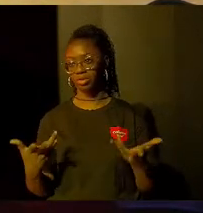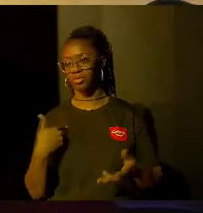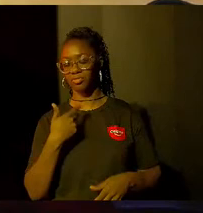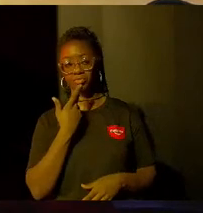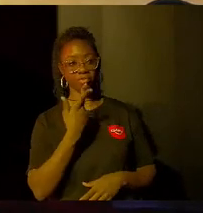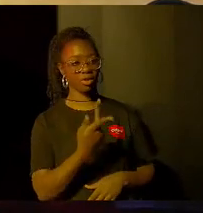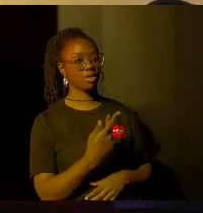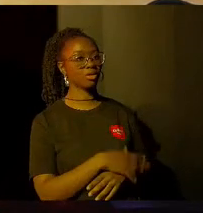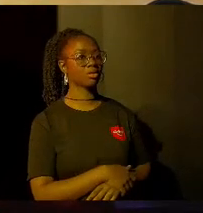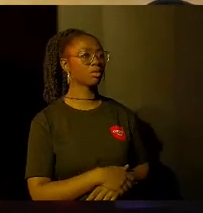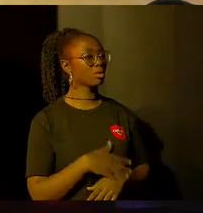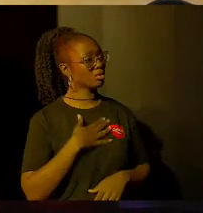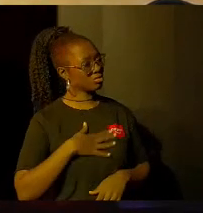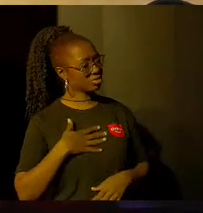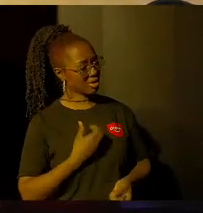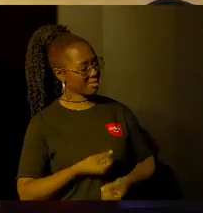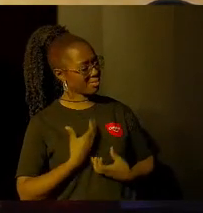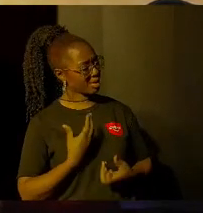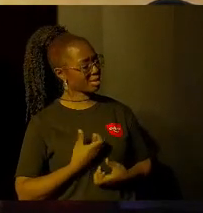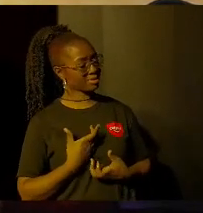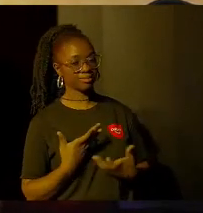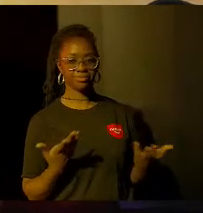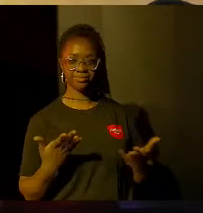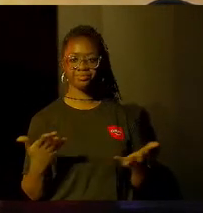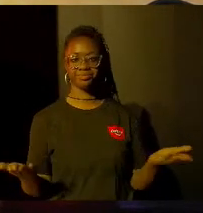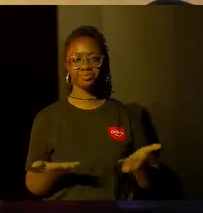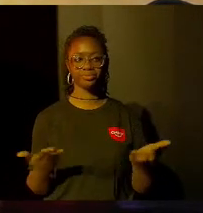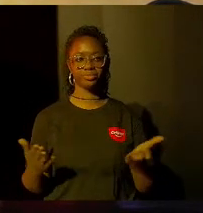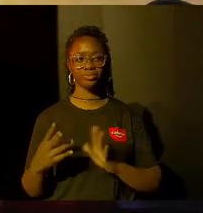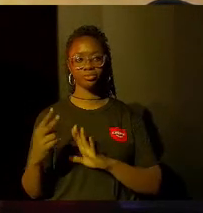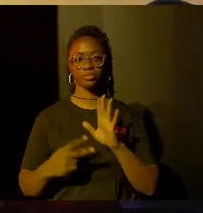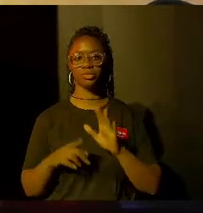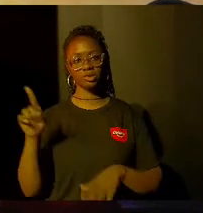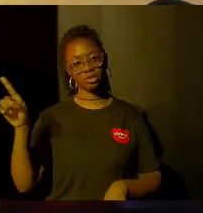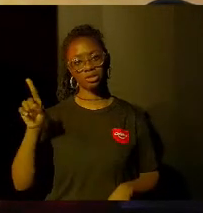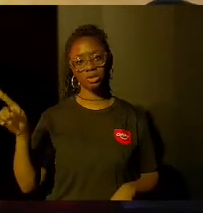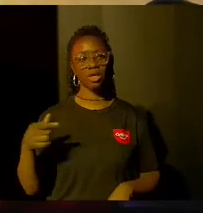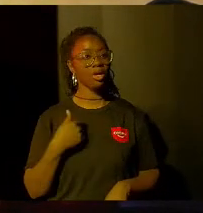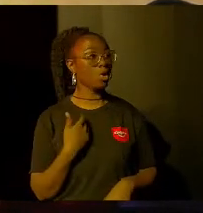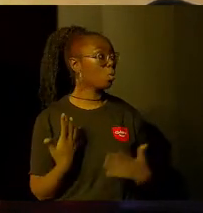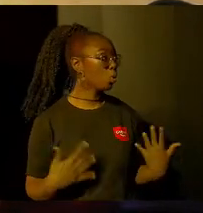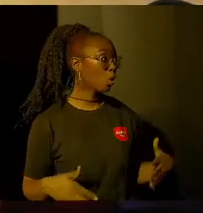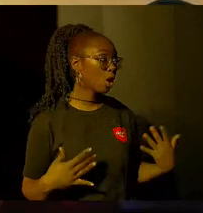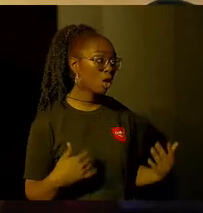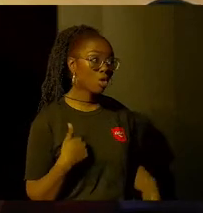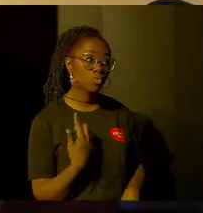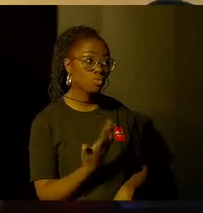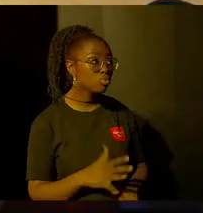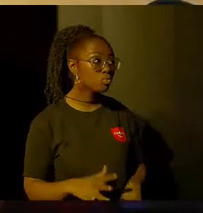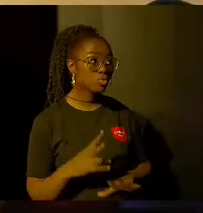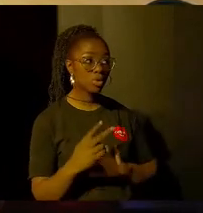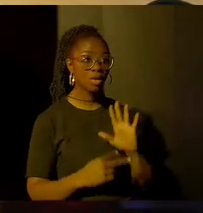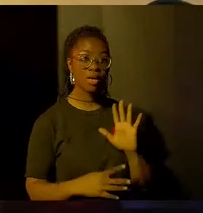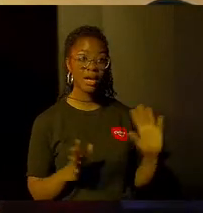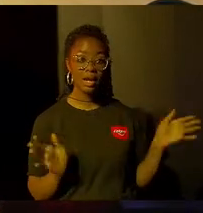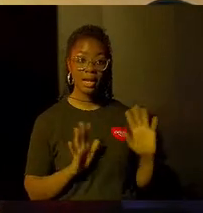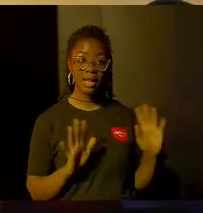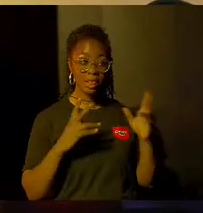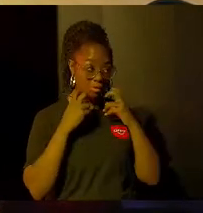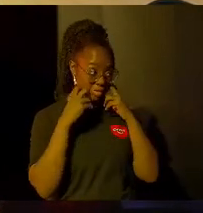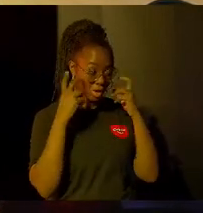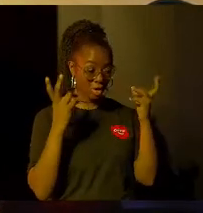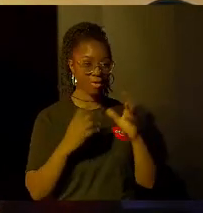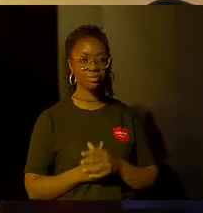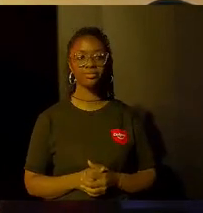para ela assim gostei dos poemas aquela falou agora você vai lendo sarar meu Deus livre ele é poesia na frente dos outros